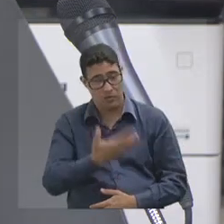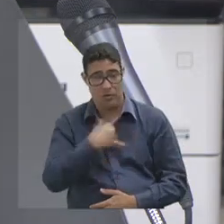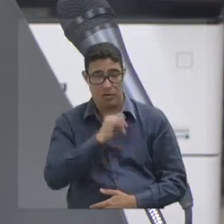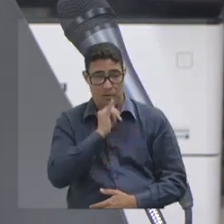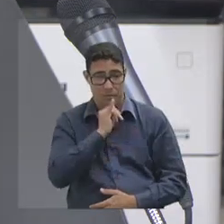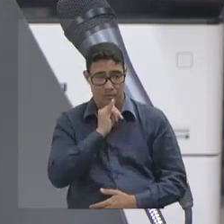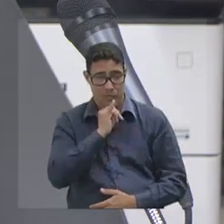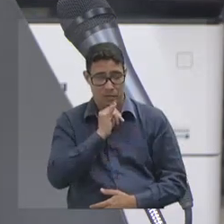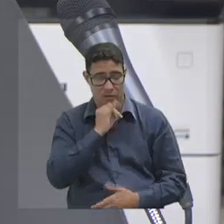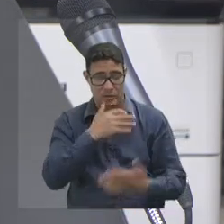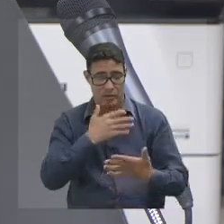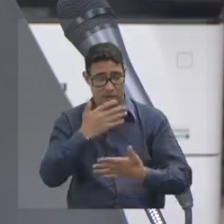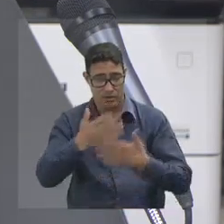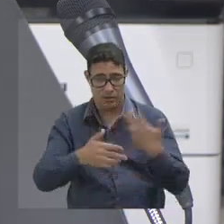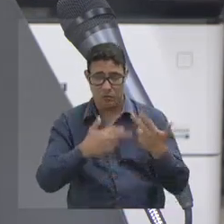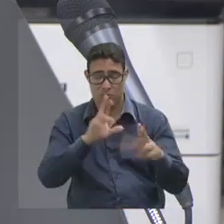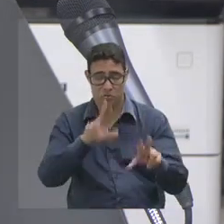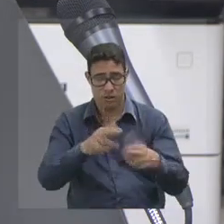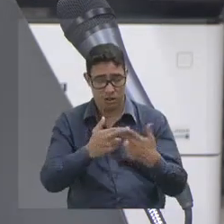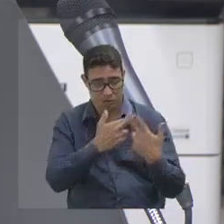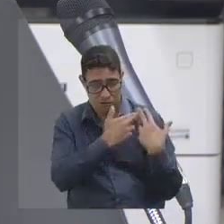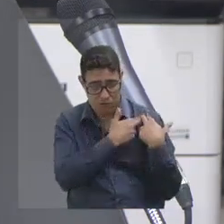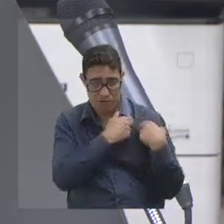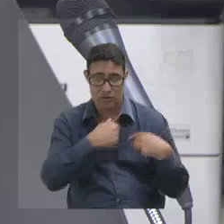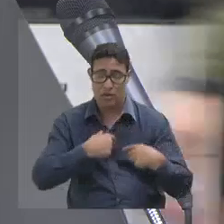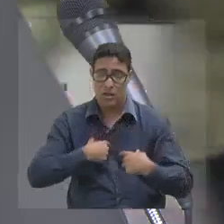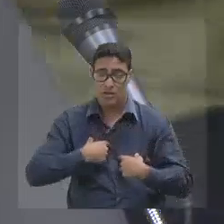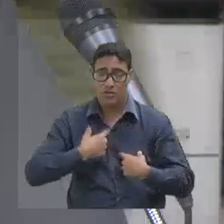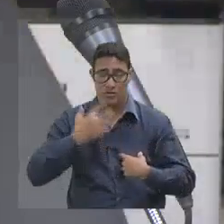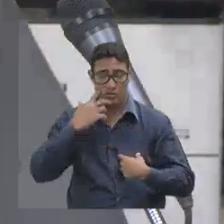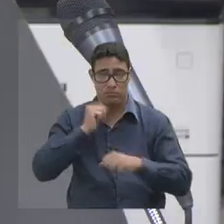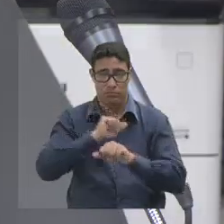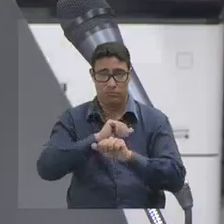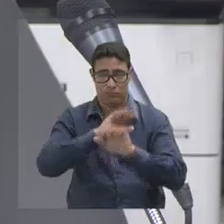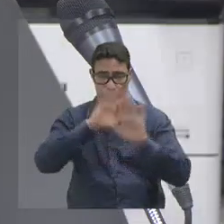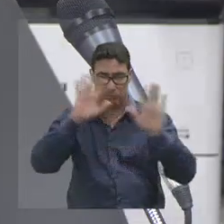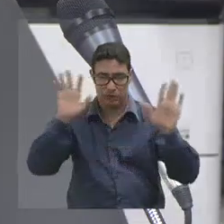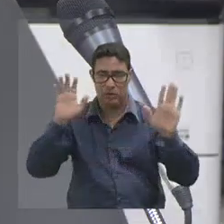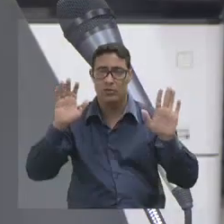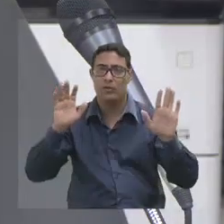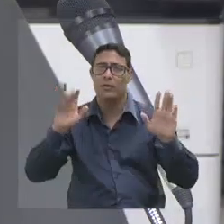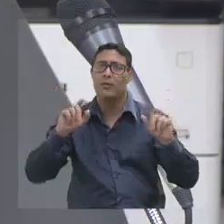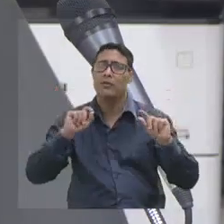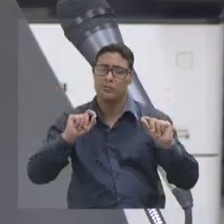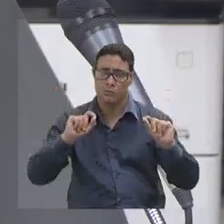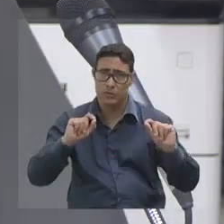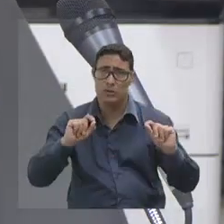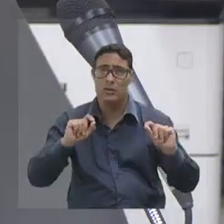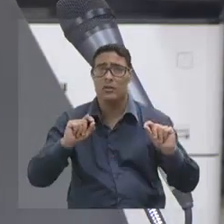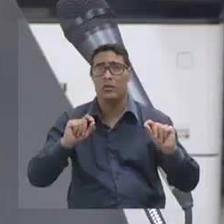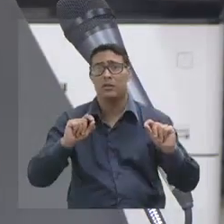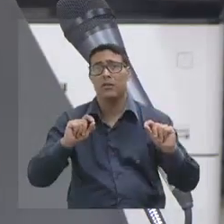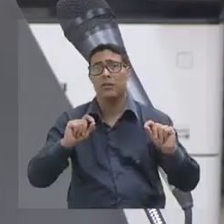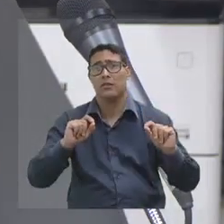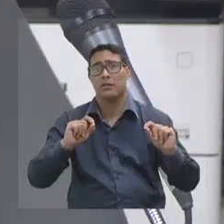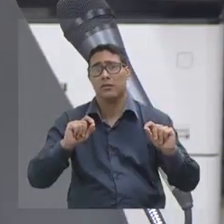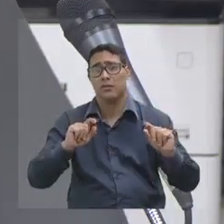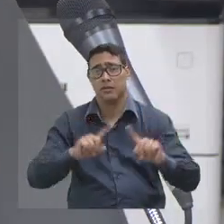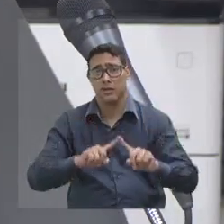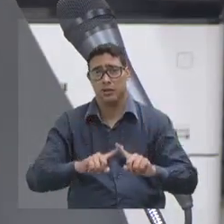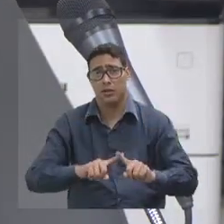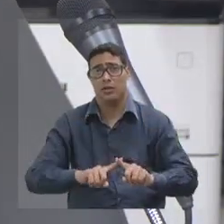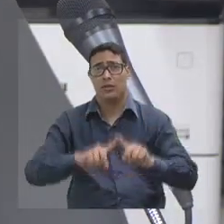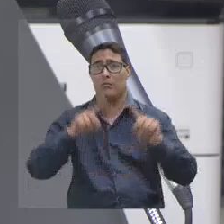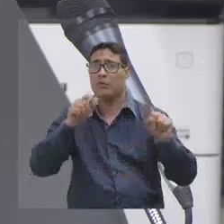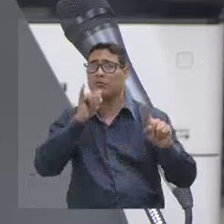de responsabilidade de seriedade porque poderia tanto é que a ponto de